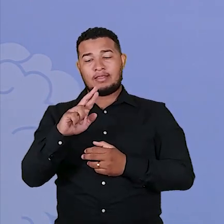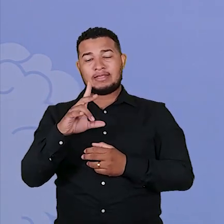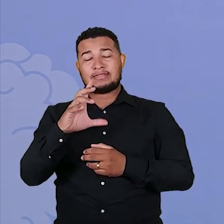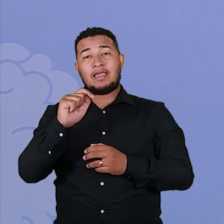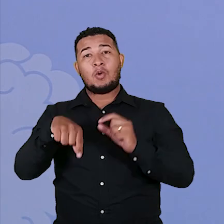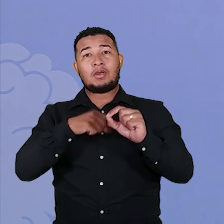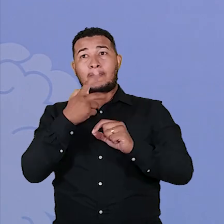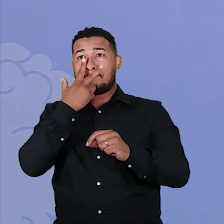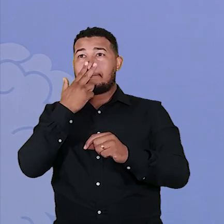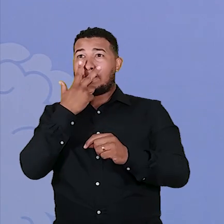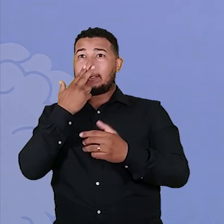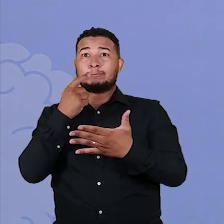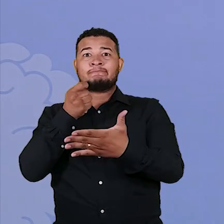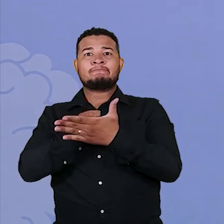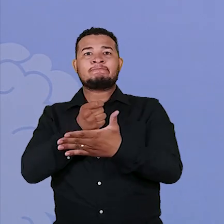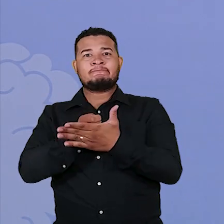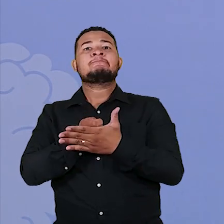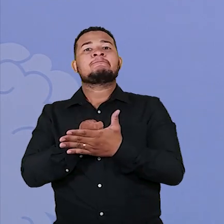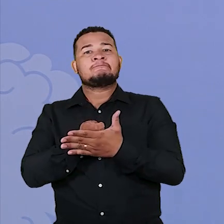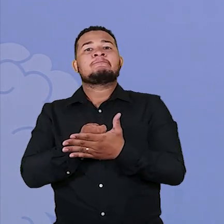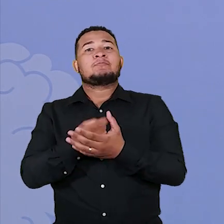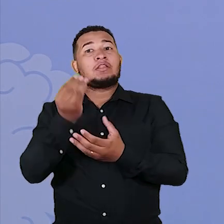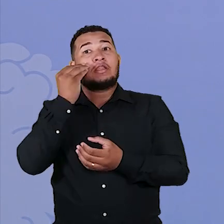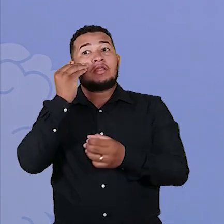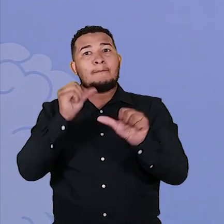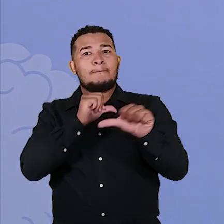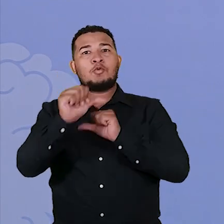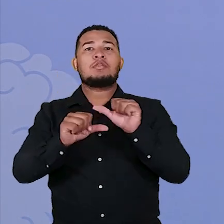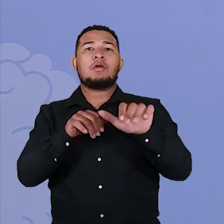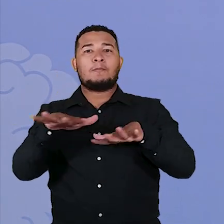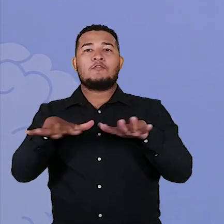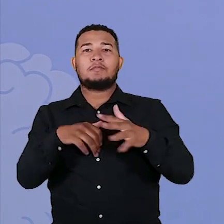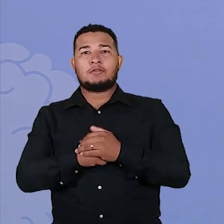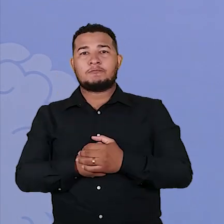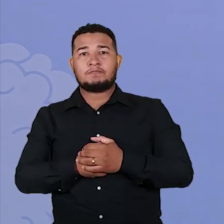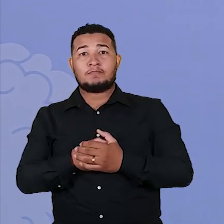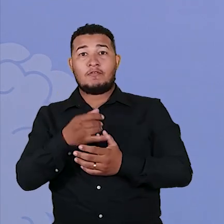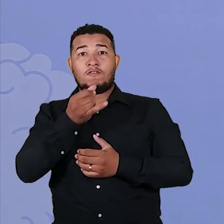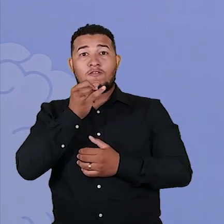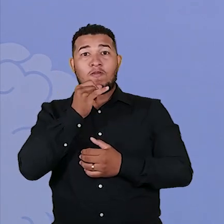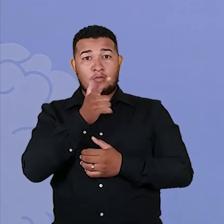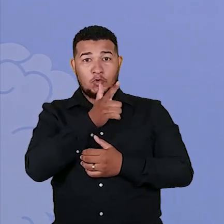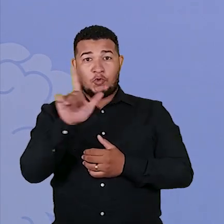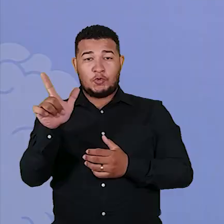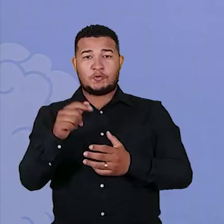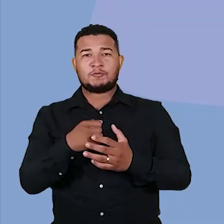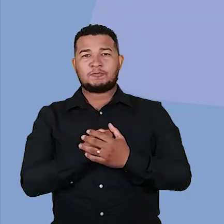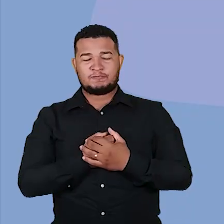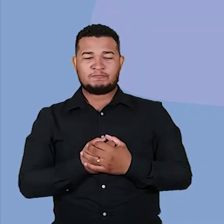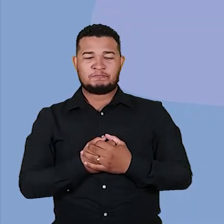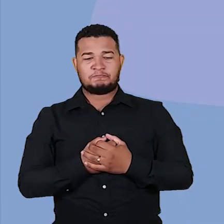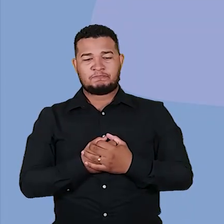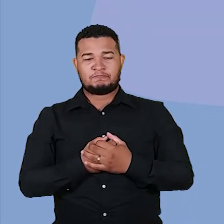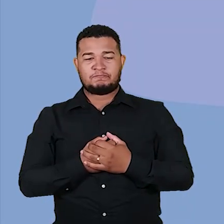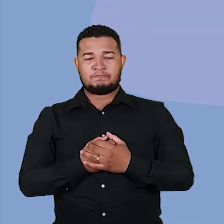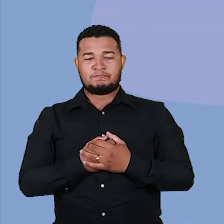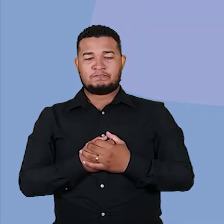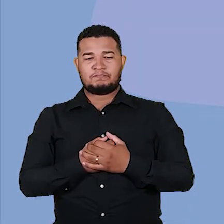de mudar esse esse movimento tá agora vamos para mais um exemplo